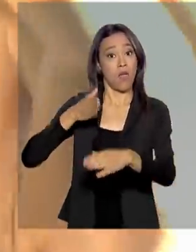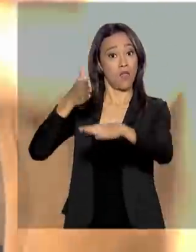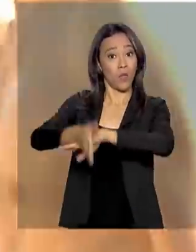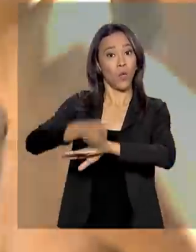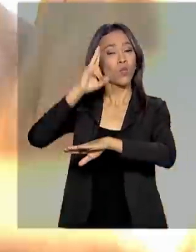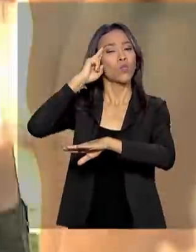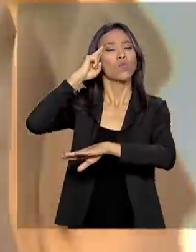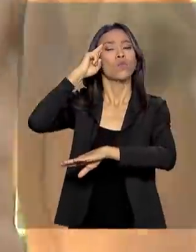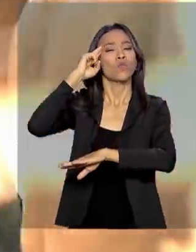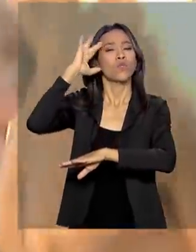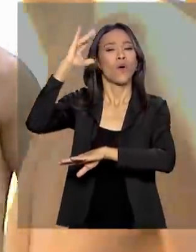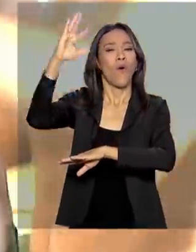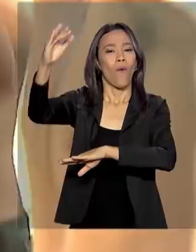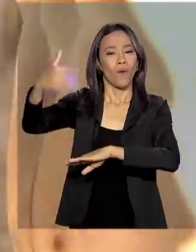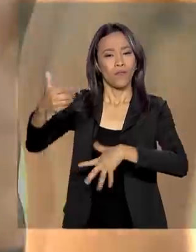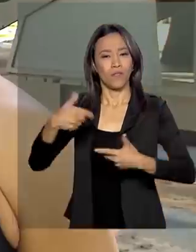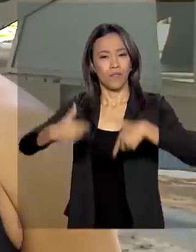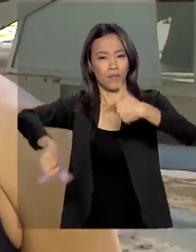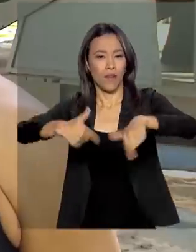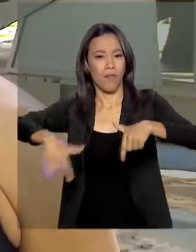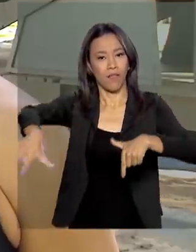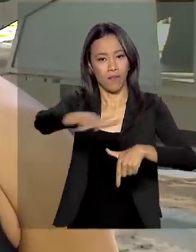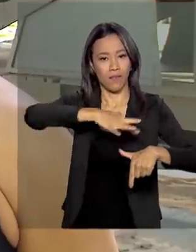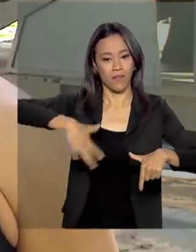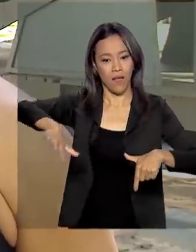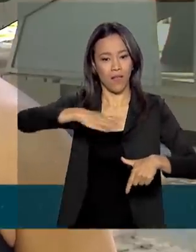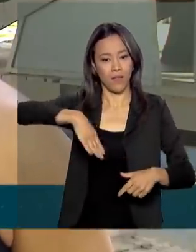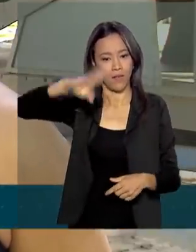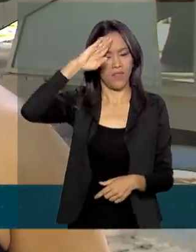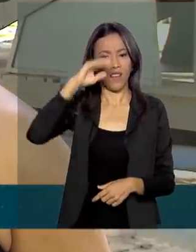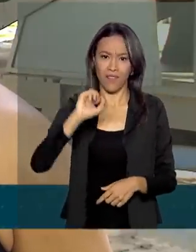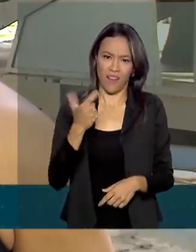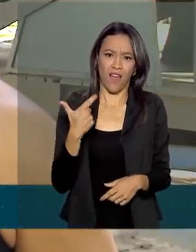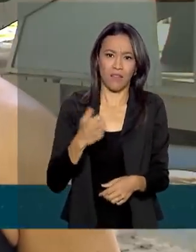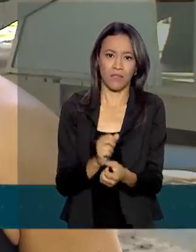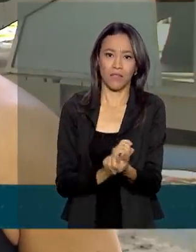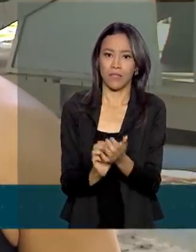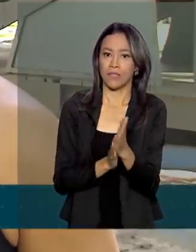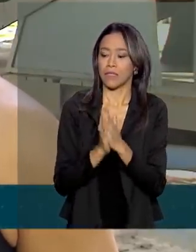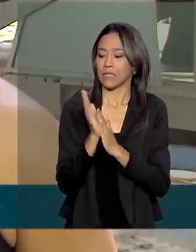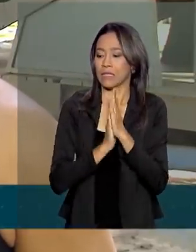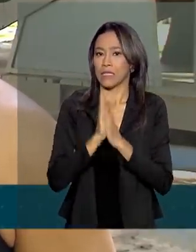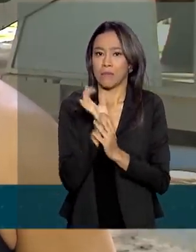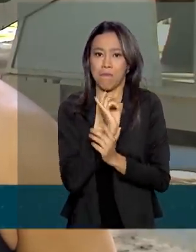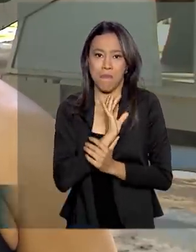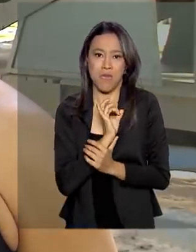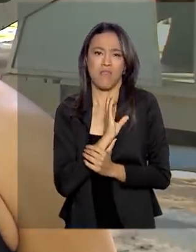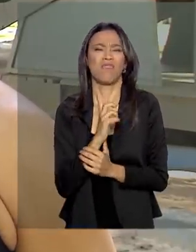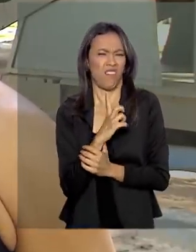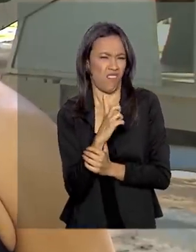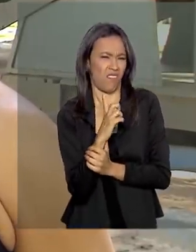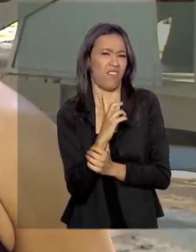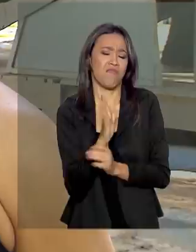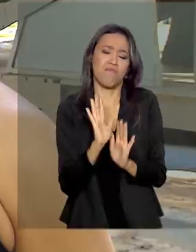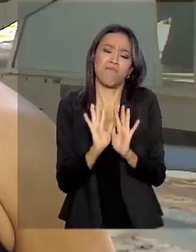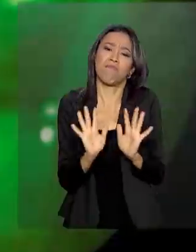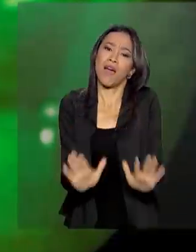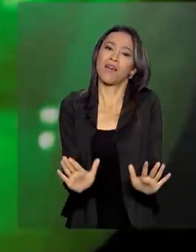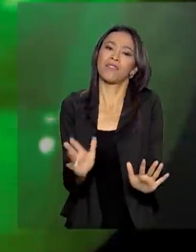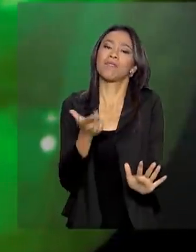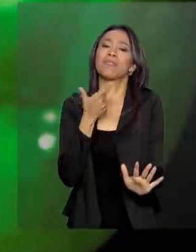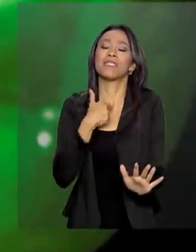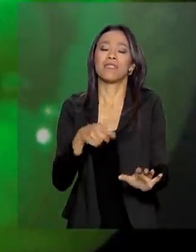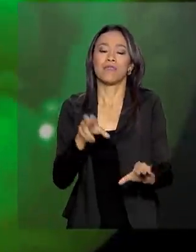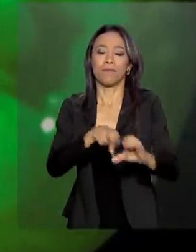foi meu sonho de servir e ser da tropa para que diz claro que tem um pouquinho de ansiedade e medo mas a minha vontade sempre foi saltar do avião